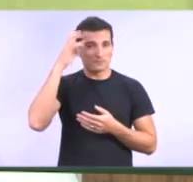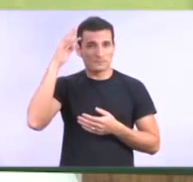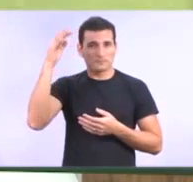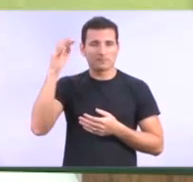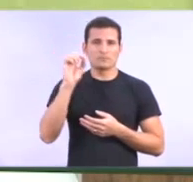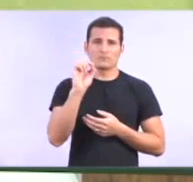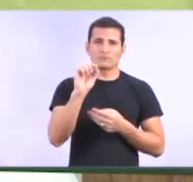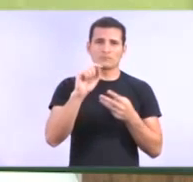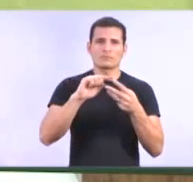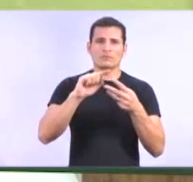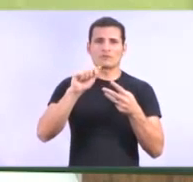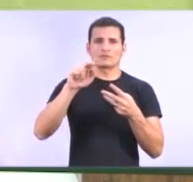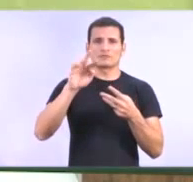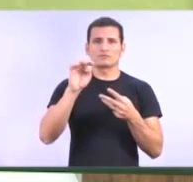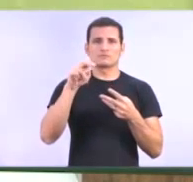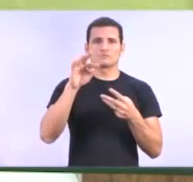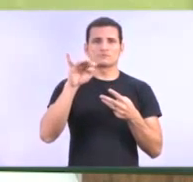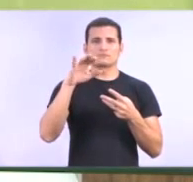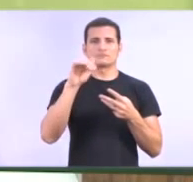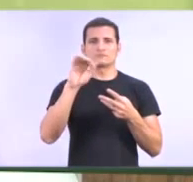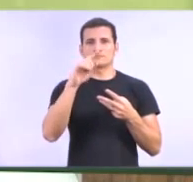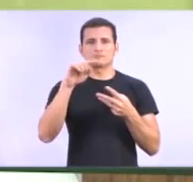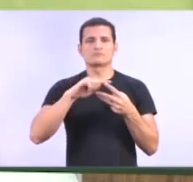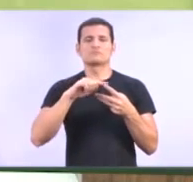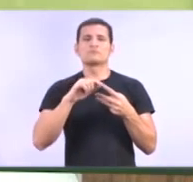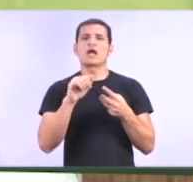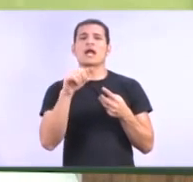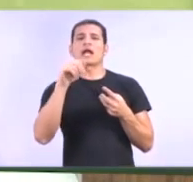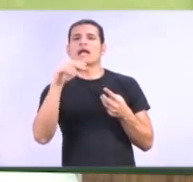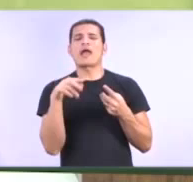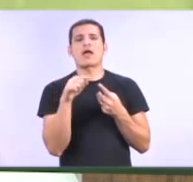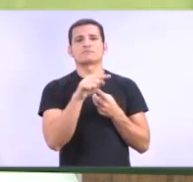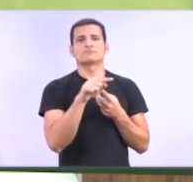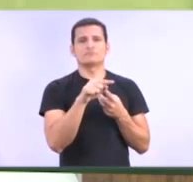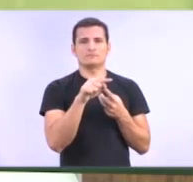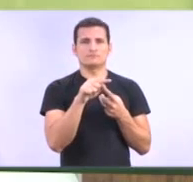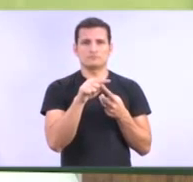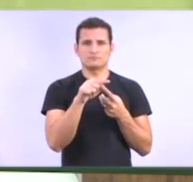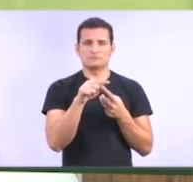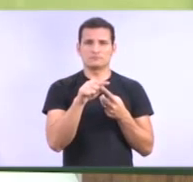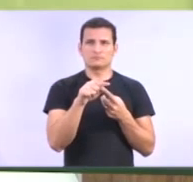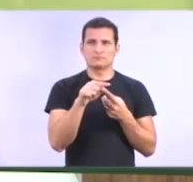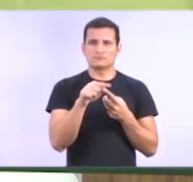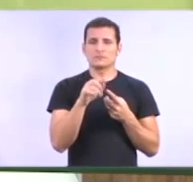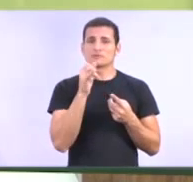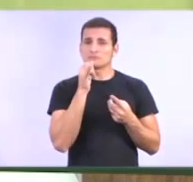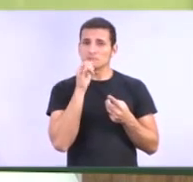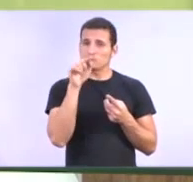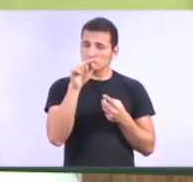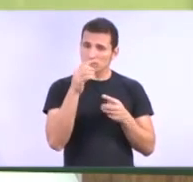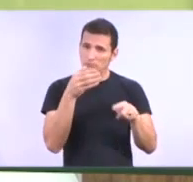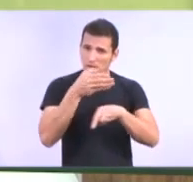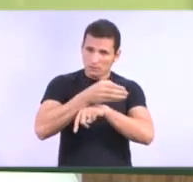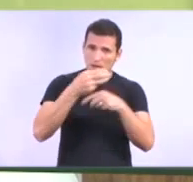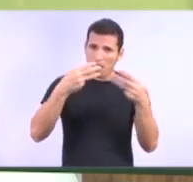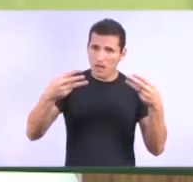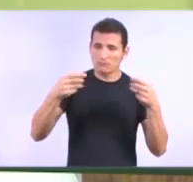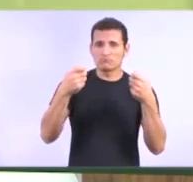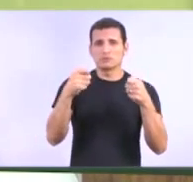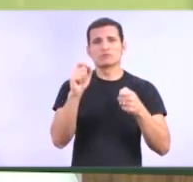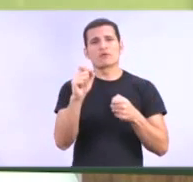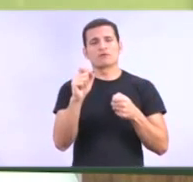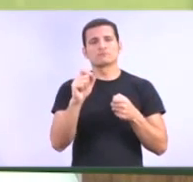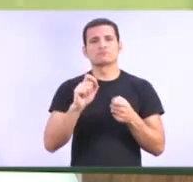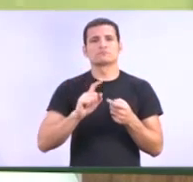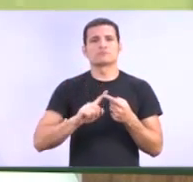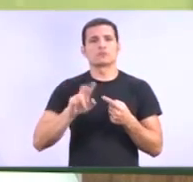que é autenticação? Autenticação é quem é você. Né? Ou seja, você para entrar na rede, como o professor falou, precisa do quê? De um usuário e